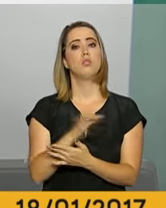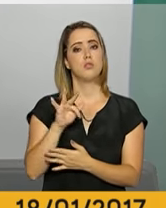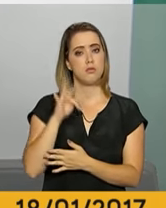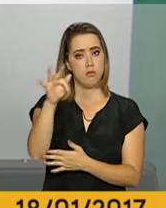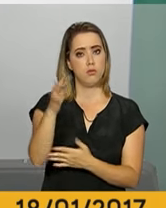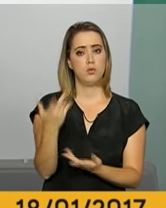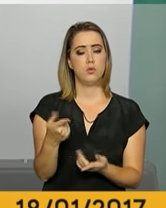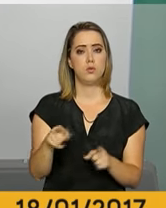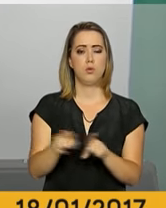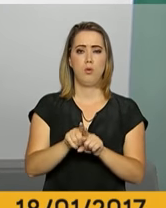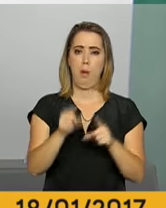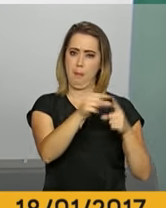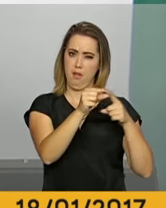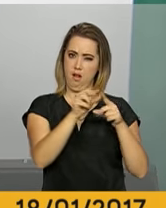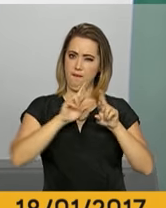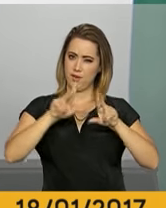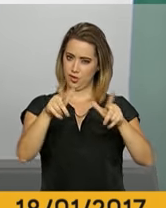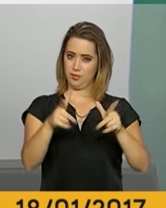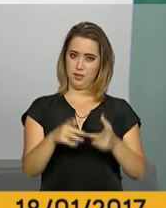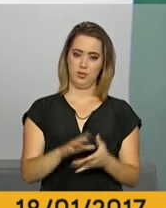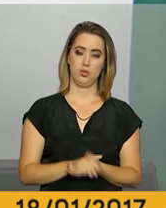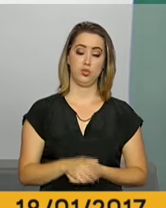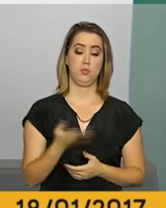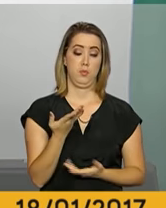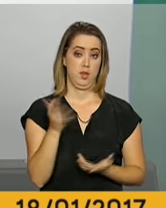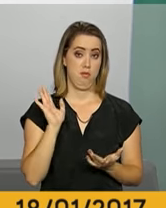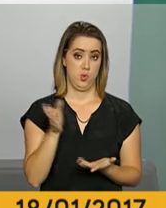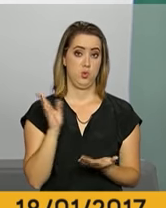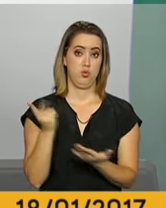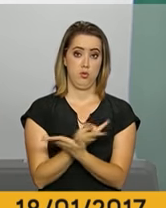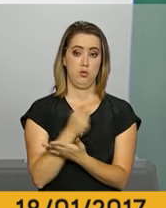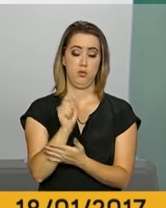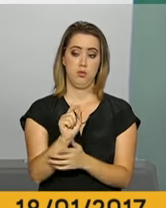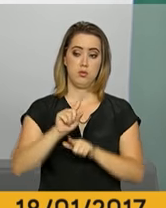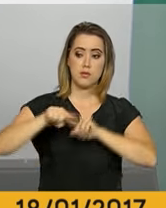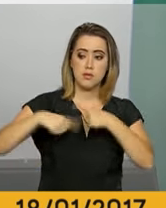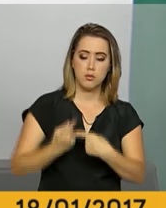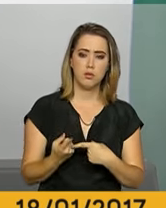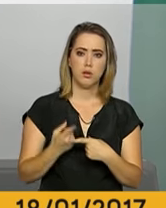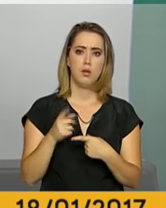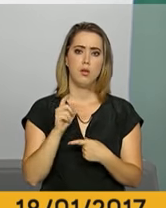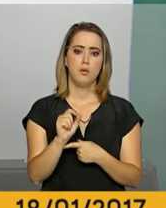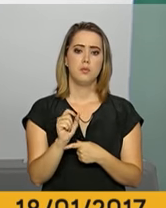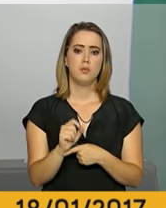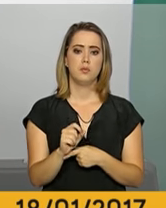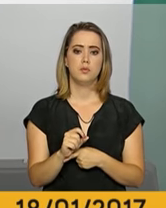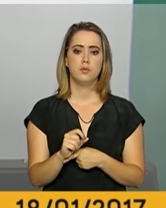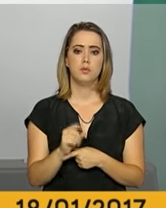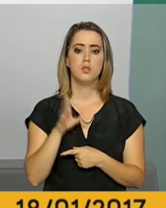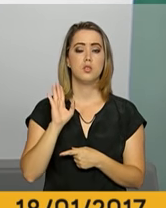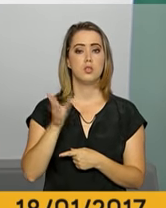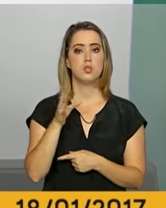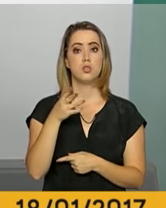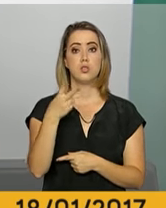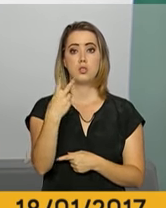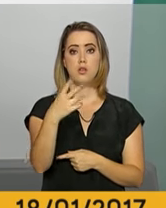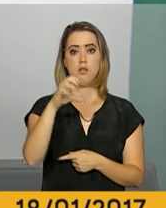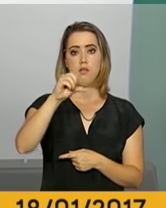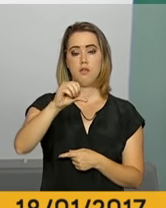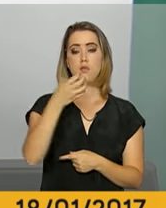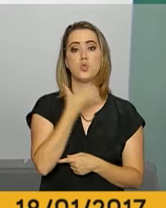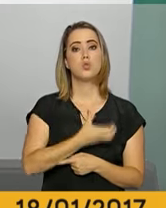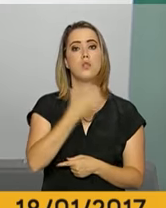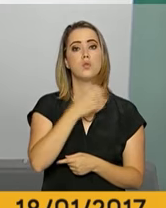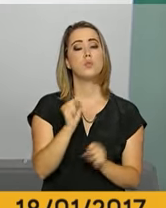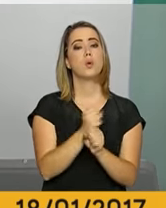né? Mas serão imediatamente após, já foi 29 de dezembro, né?